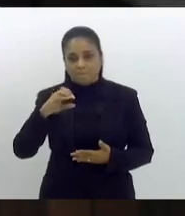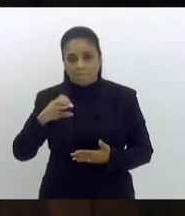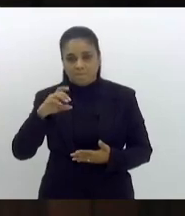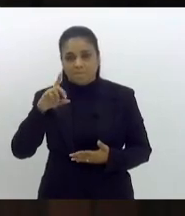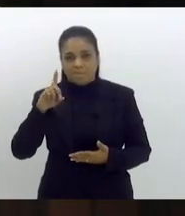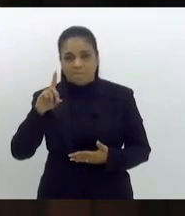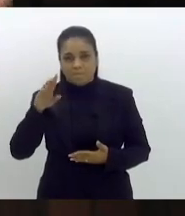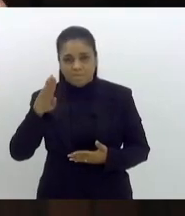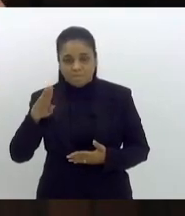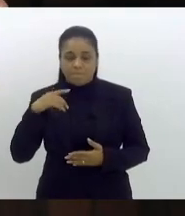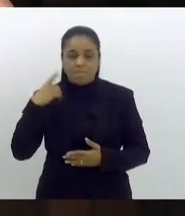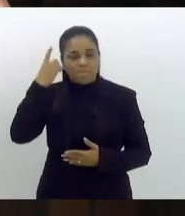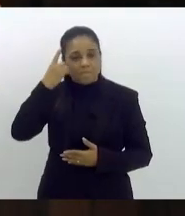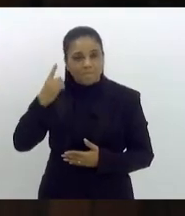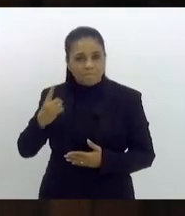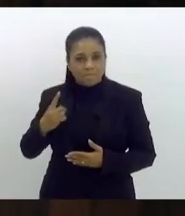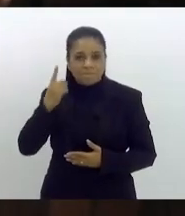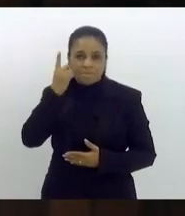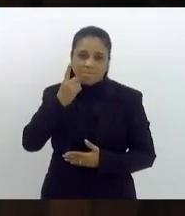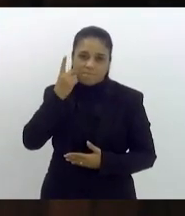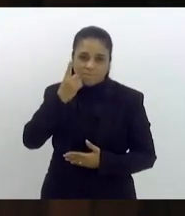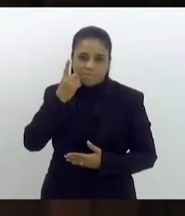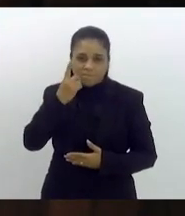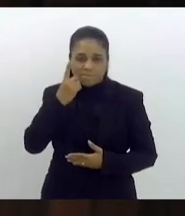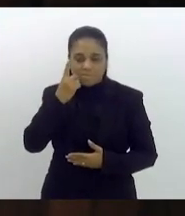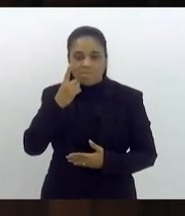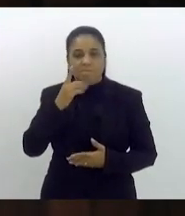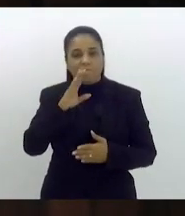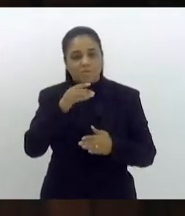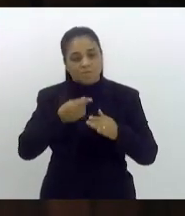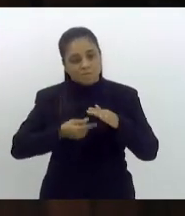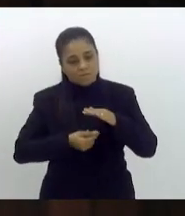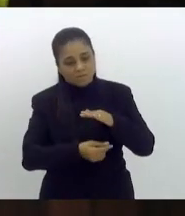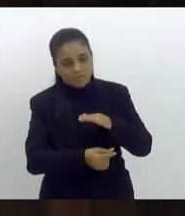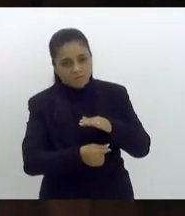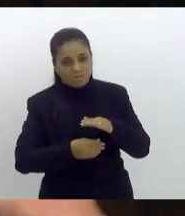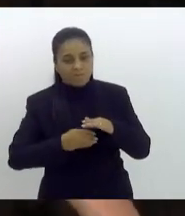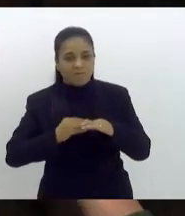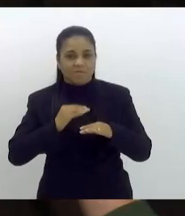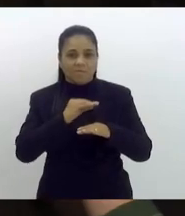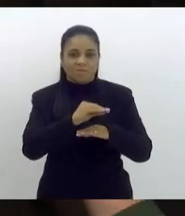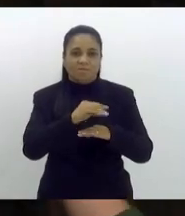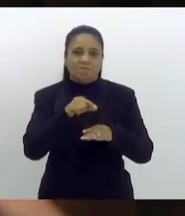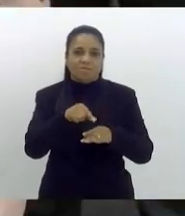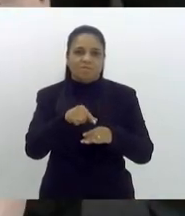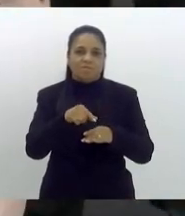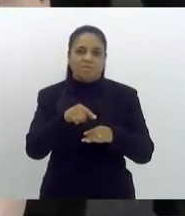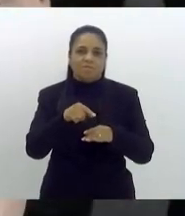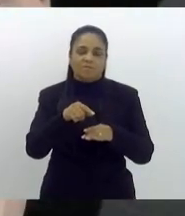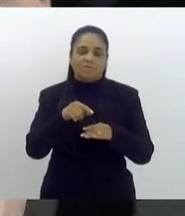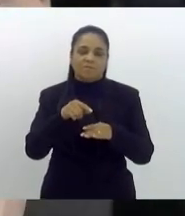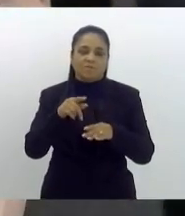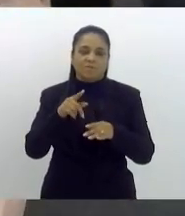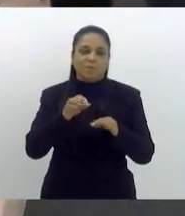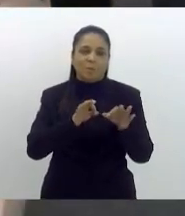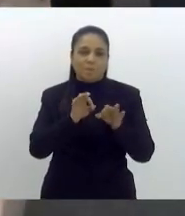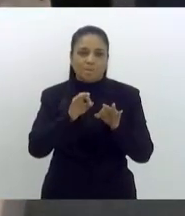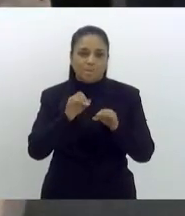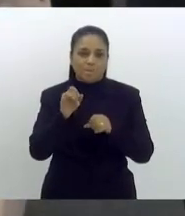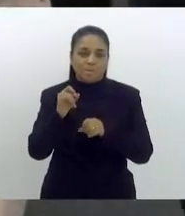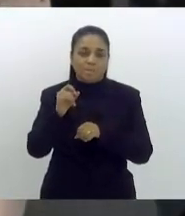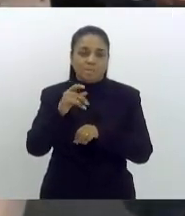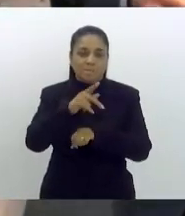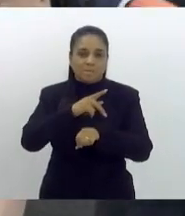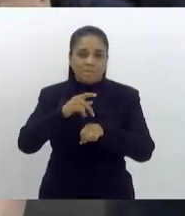Balbi um dos panos de fundo da disputa fundiária no plano internacional é certamente